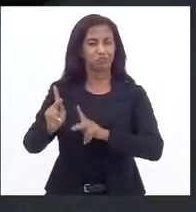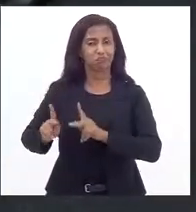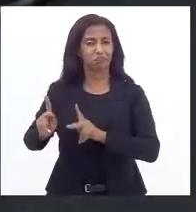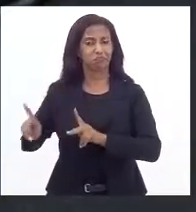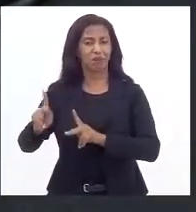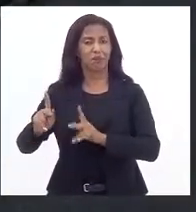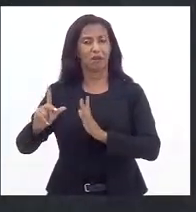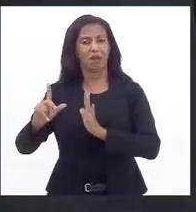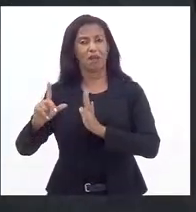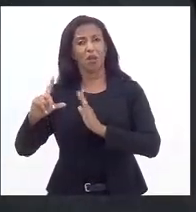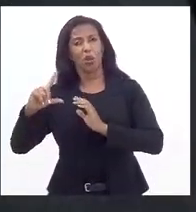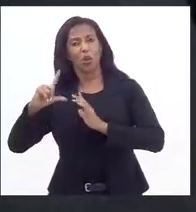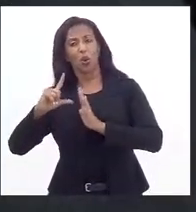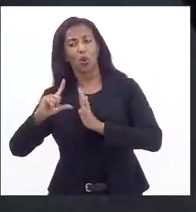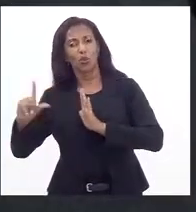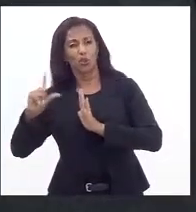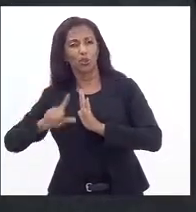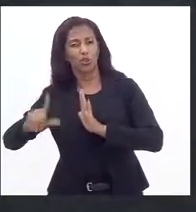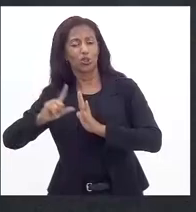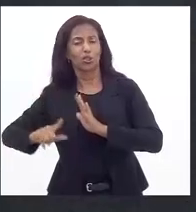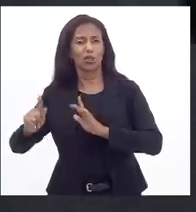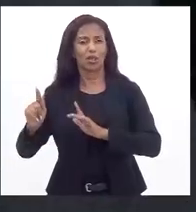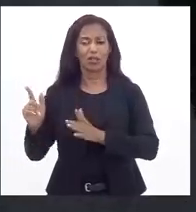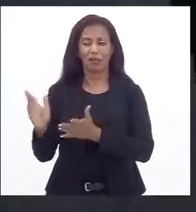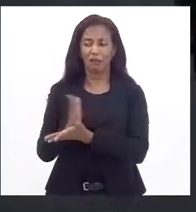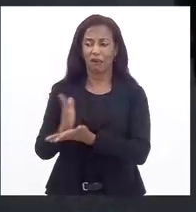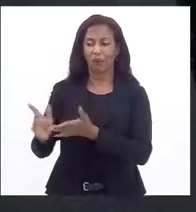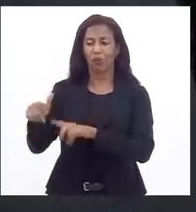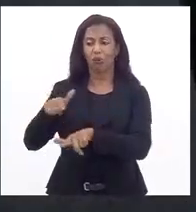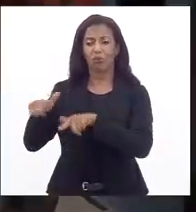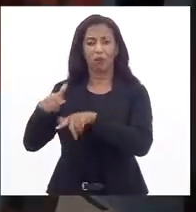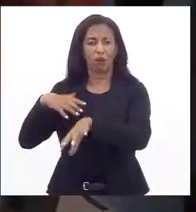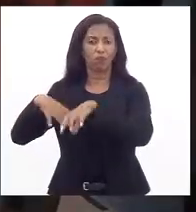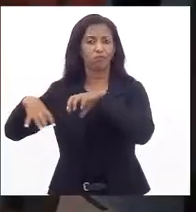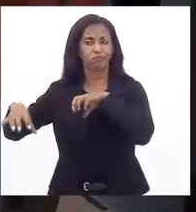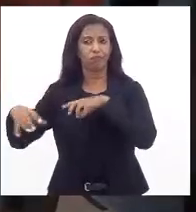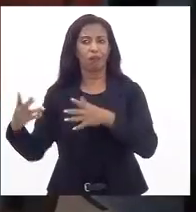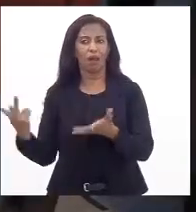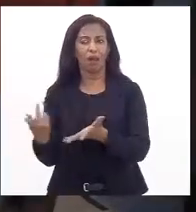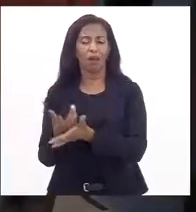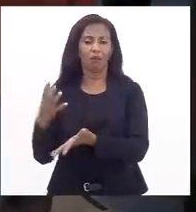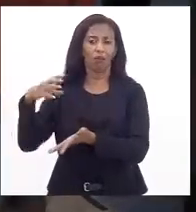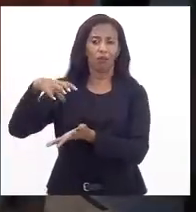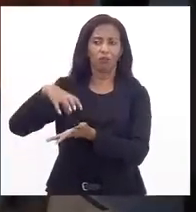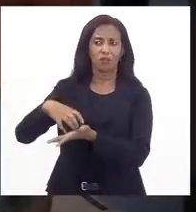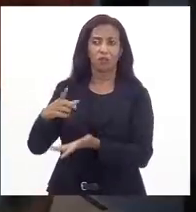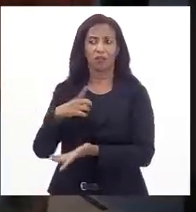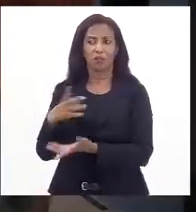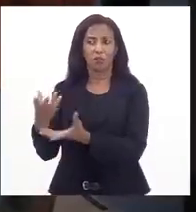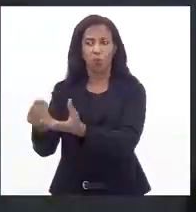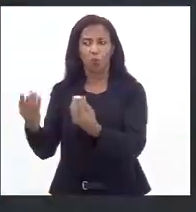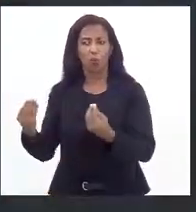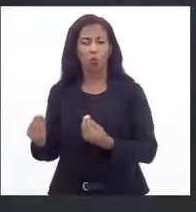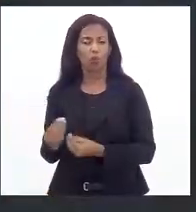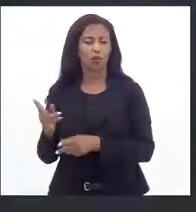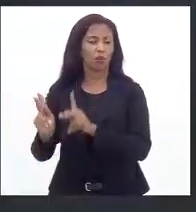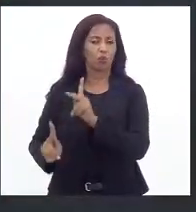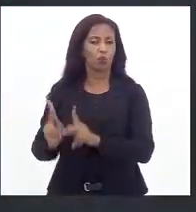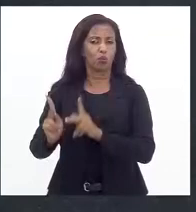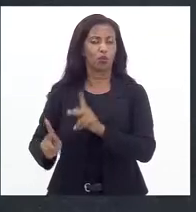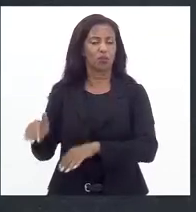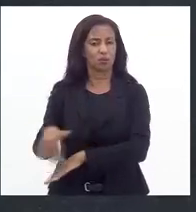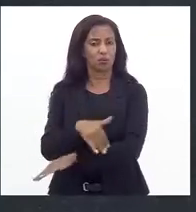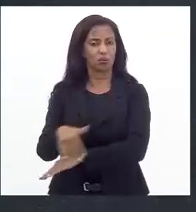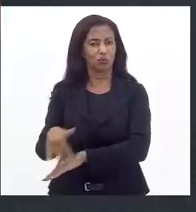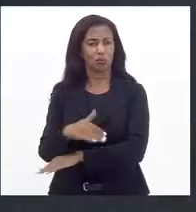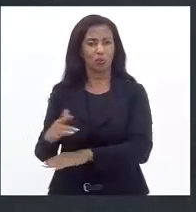sua logística EA possibilidade de algum trabalho remoto o centro concentra essa população